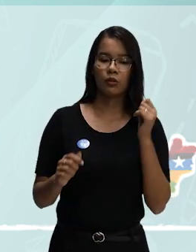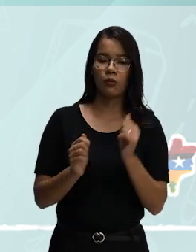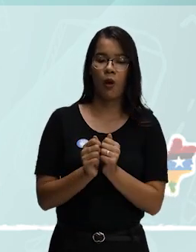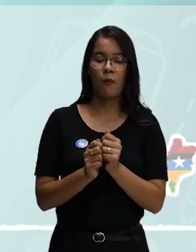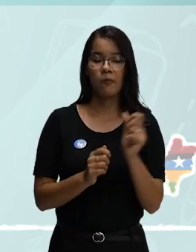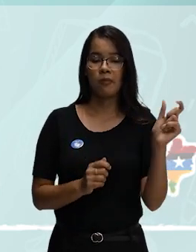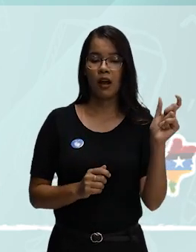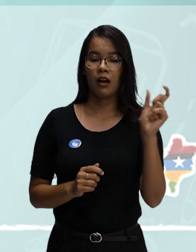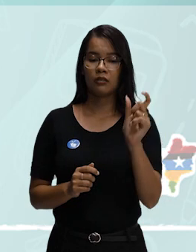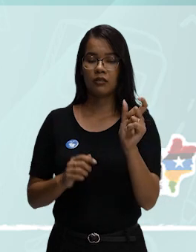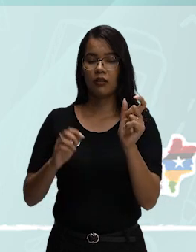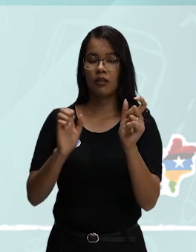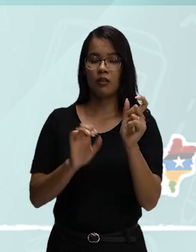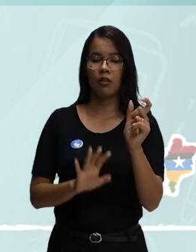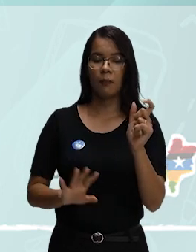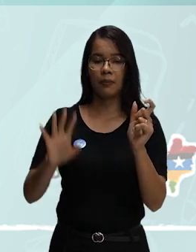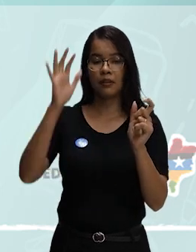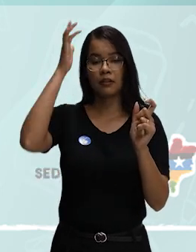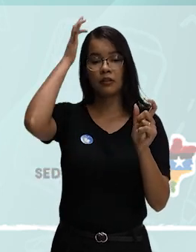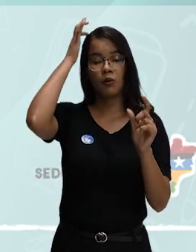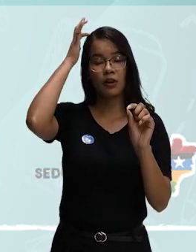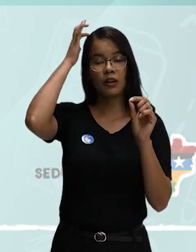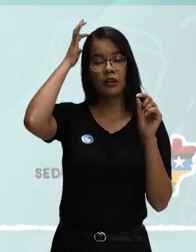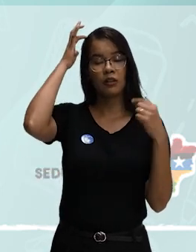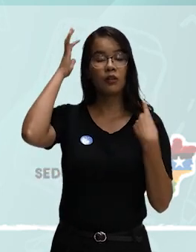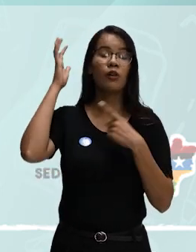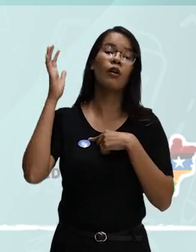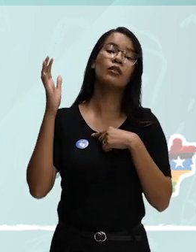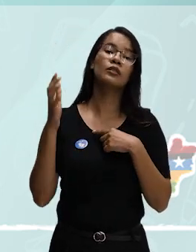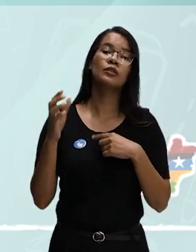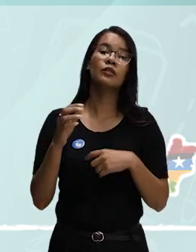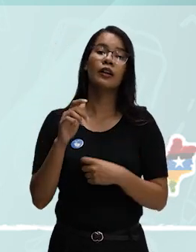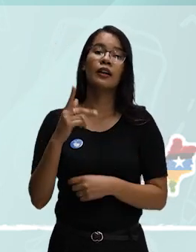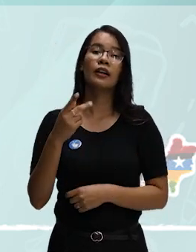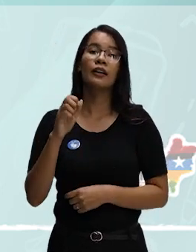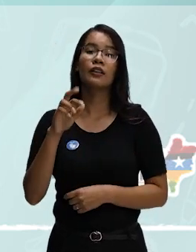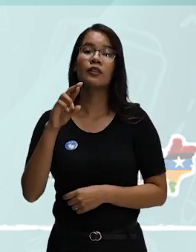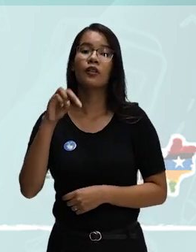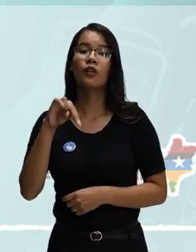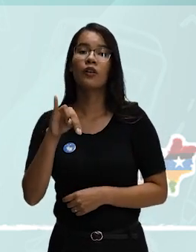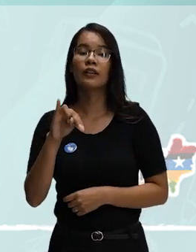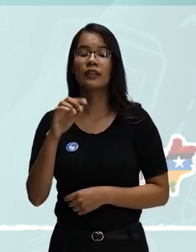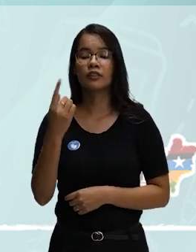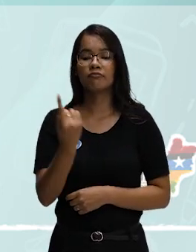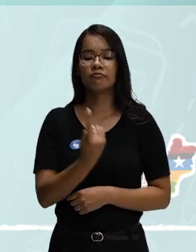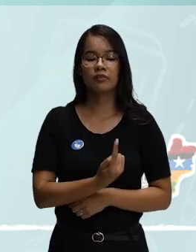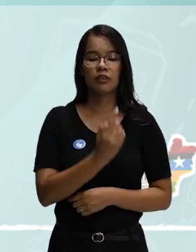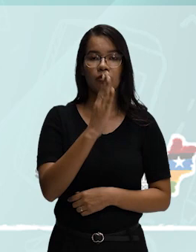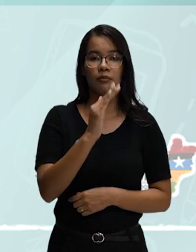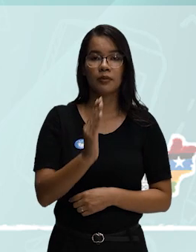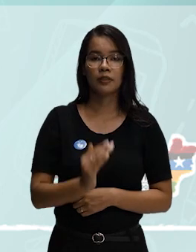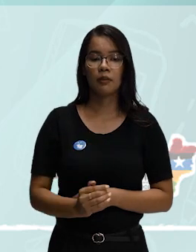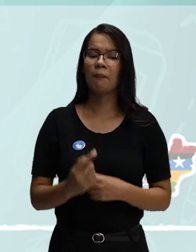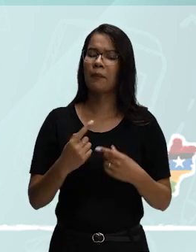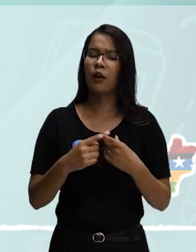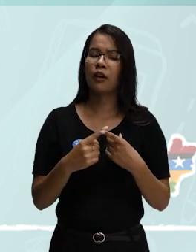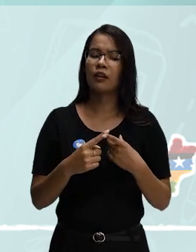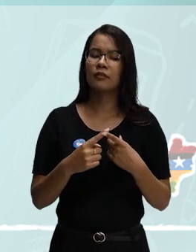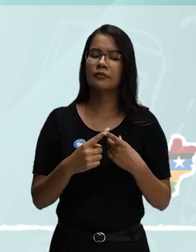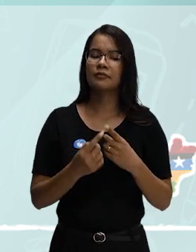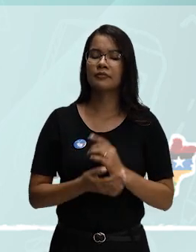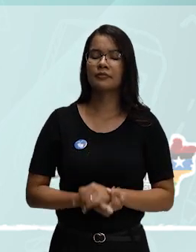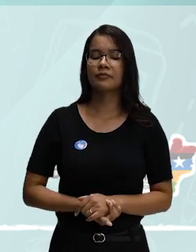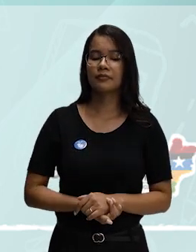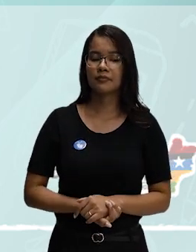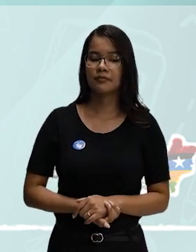padrão europeu. Então, aquilo que é nosso, o herói está aqui no Brasil, tá certo? Por quê? Acompanha